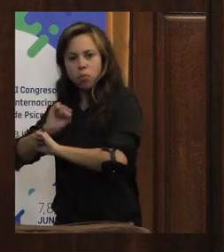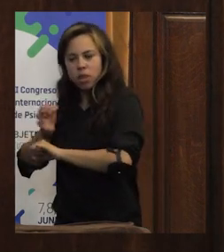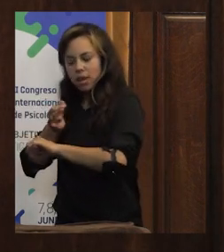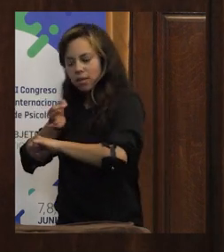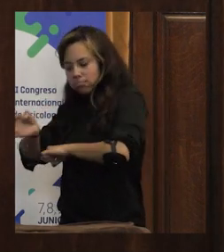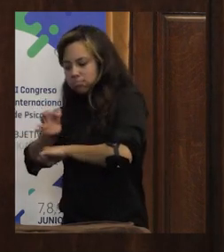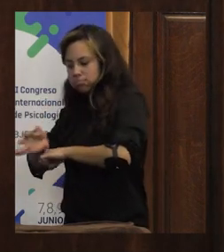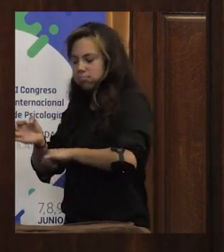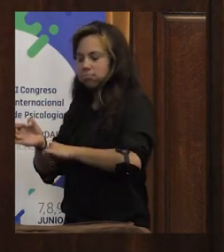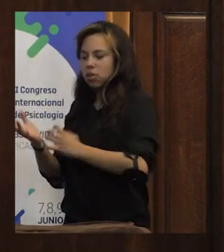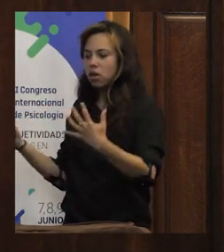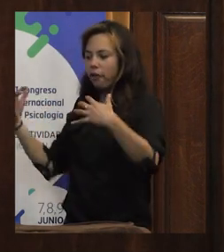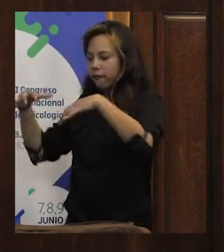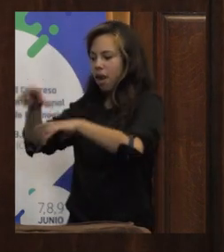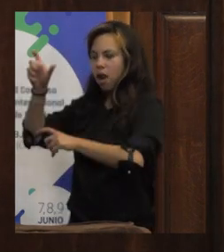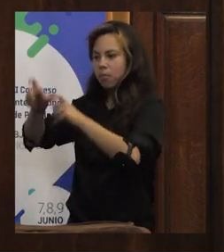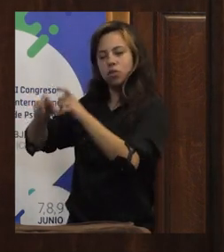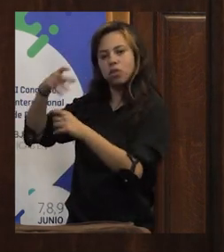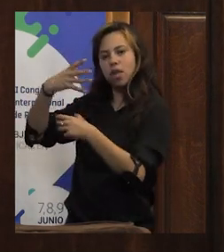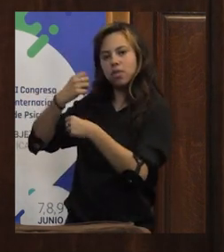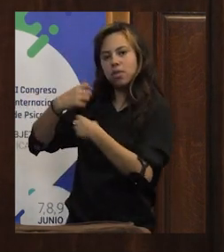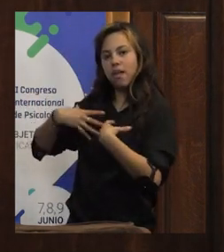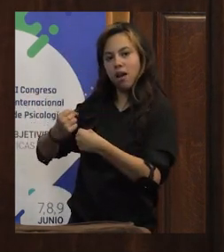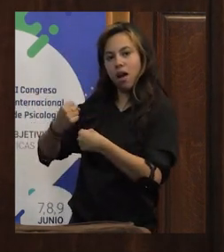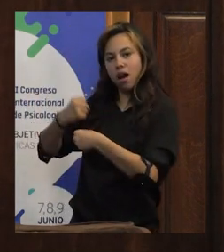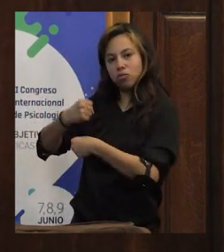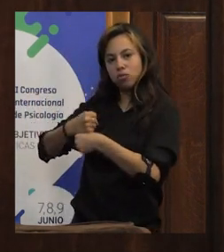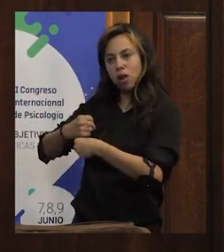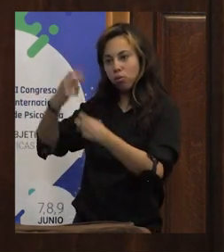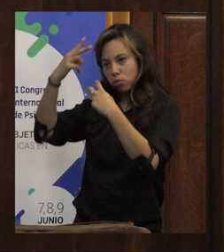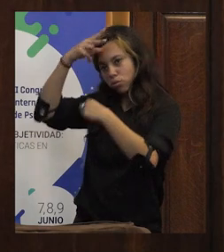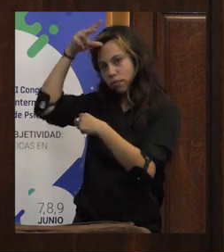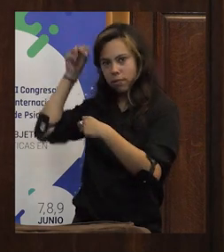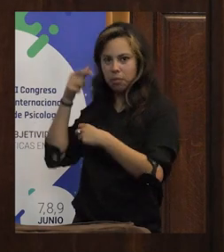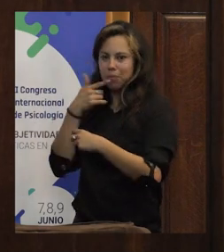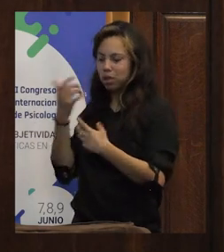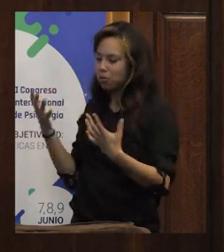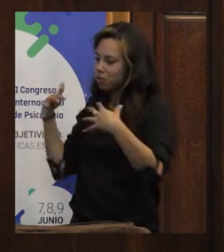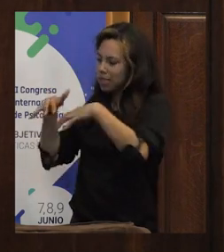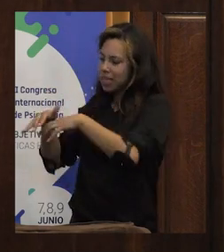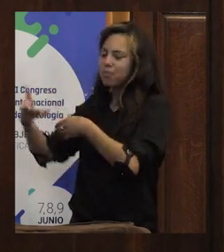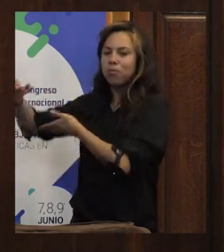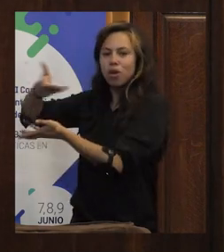discutir estas questões, né? Há alguns sistemas,